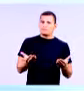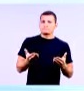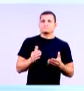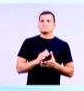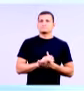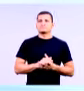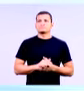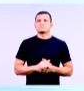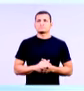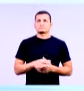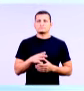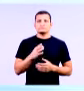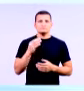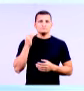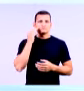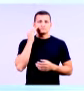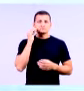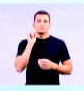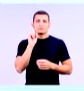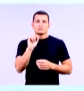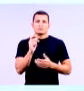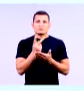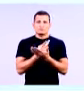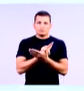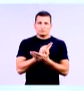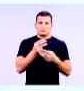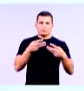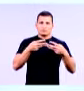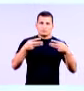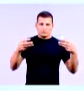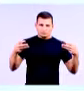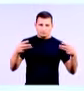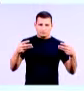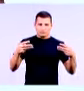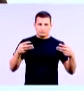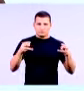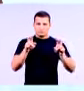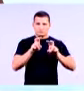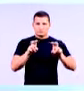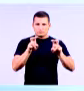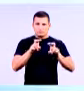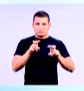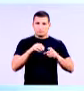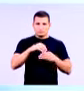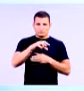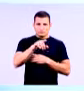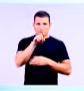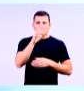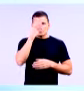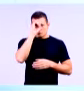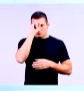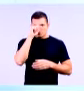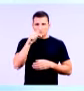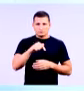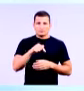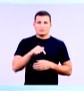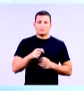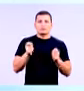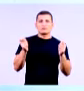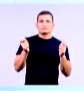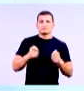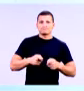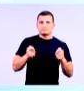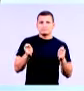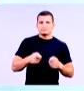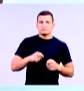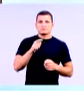veja bem, o que acontece? A rede de computadores, esse conteúdo que você vai aprender aqui, vai possibilitar você a